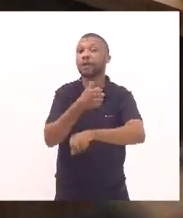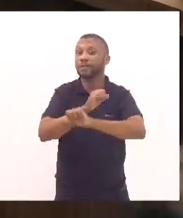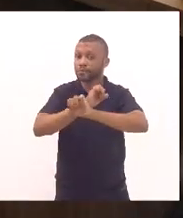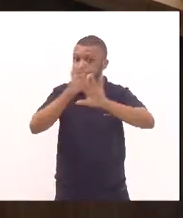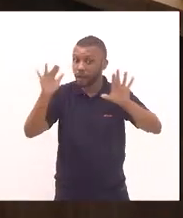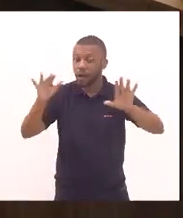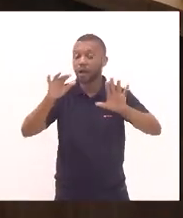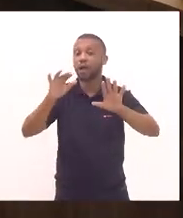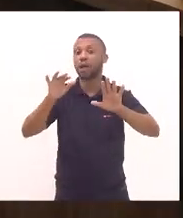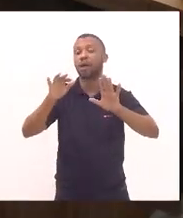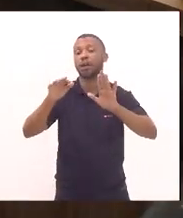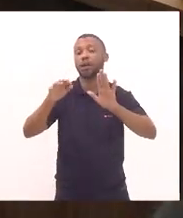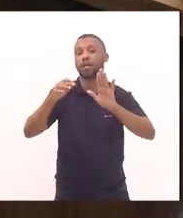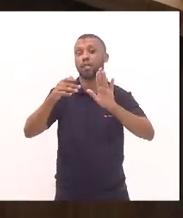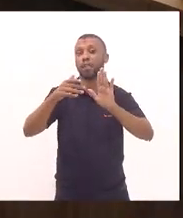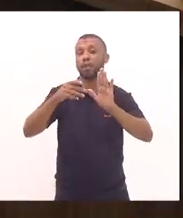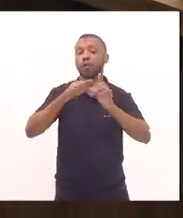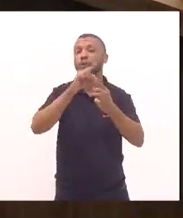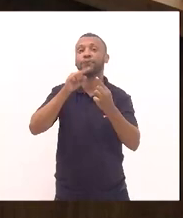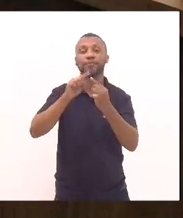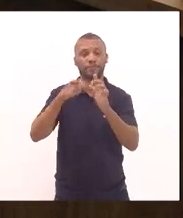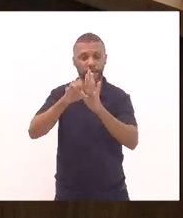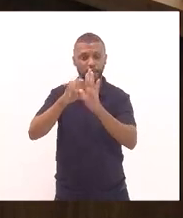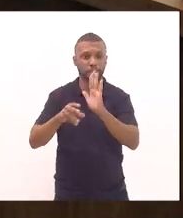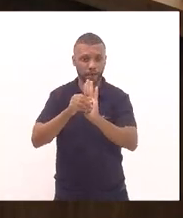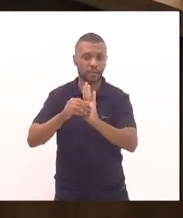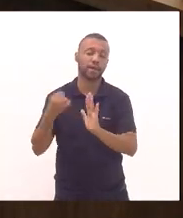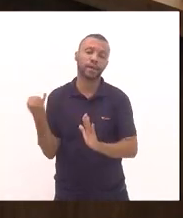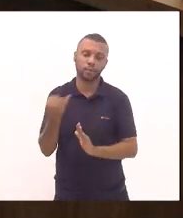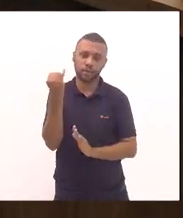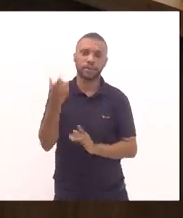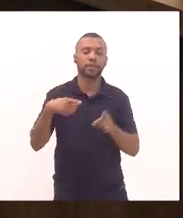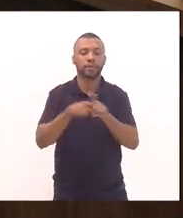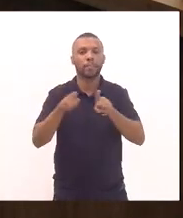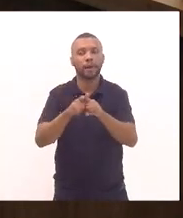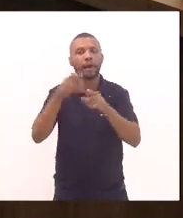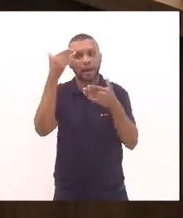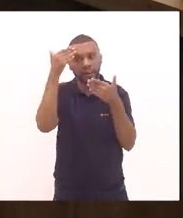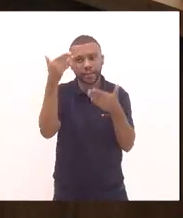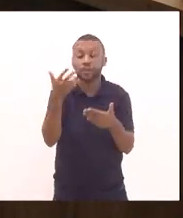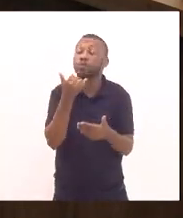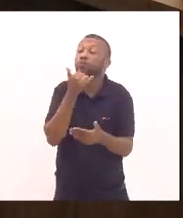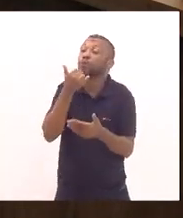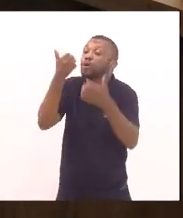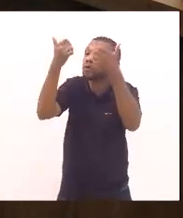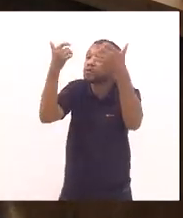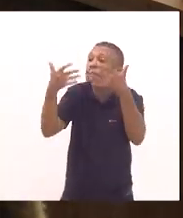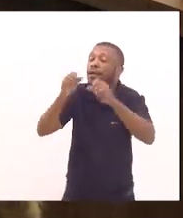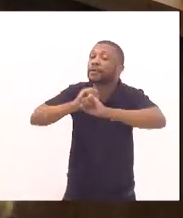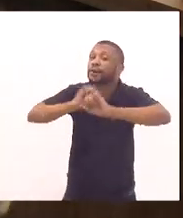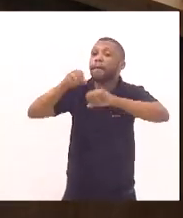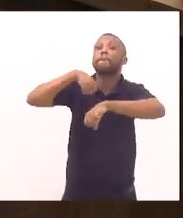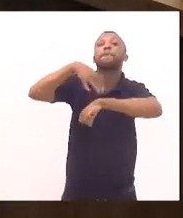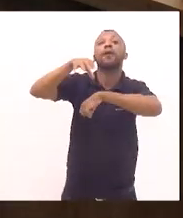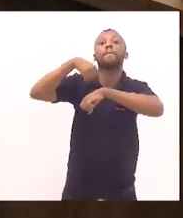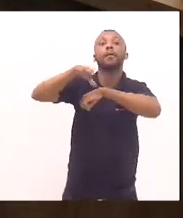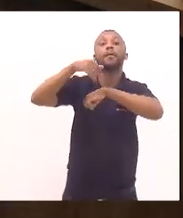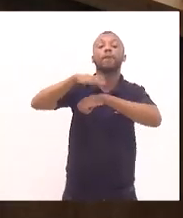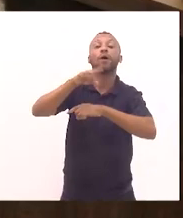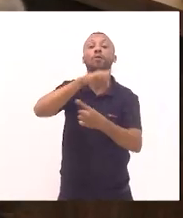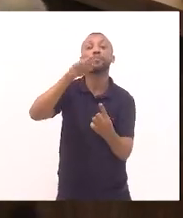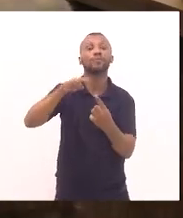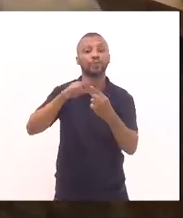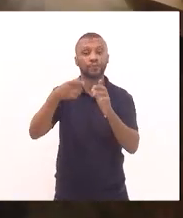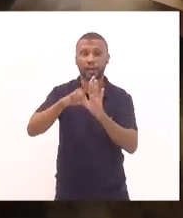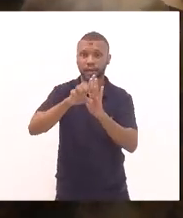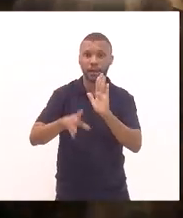teor da emenda, que eu acho que é importante, e agradecer... Não, deputado, eu faço questão de esclarecer ao público, né, o teor da emenda e